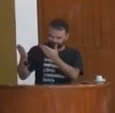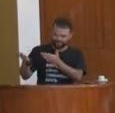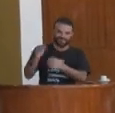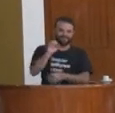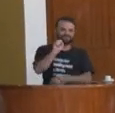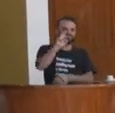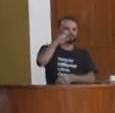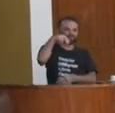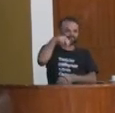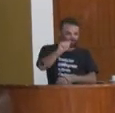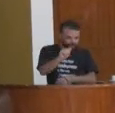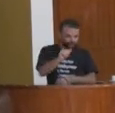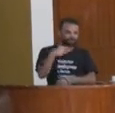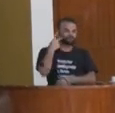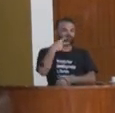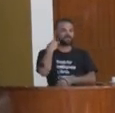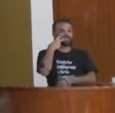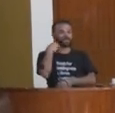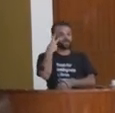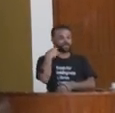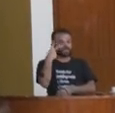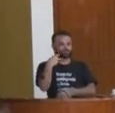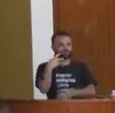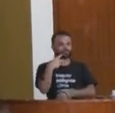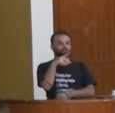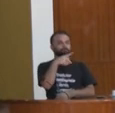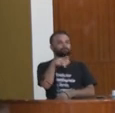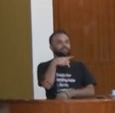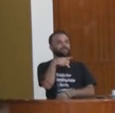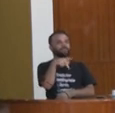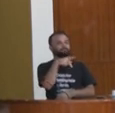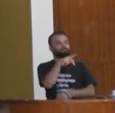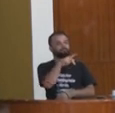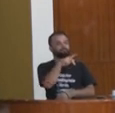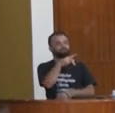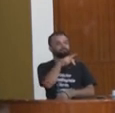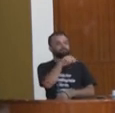parceiro, meu amigo, vereador de Piraí.